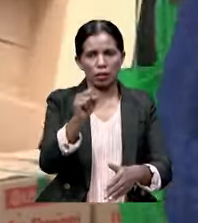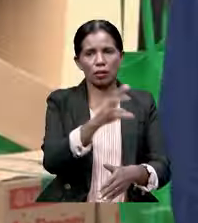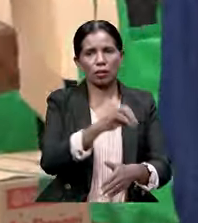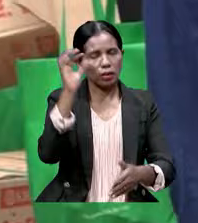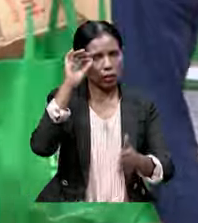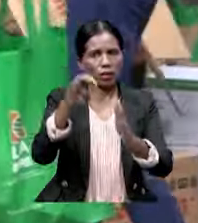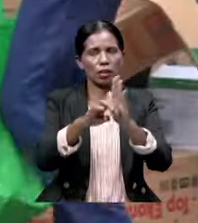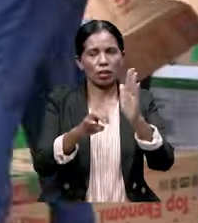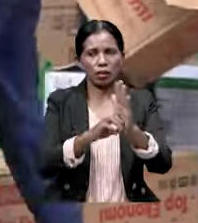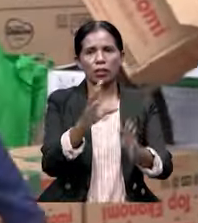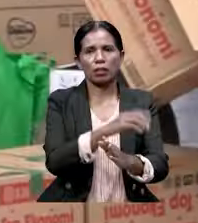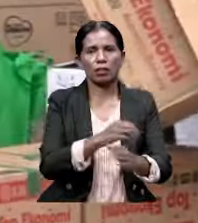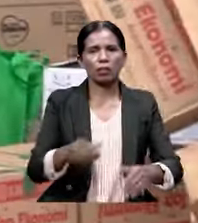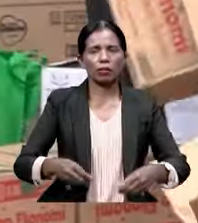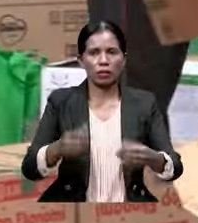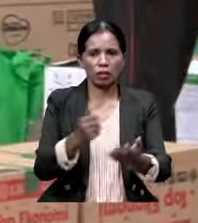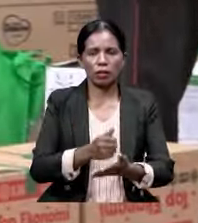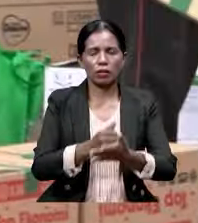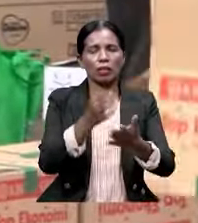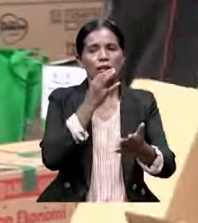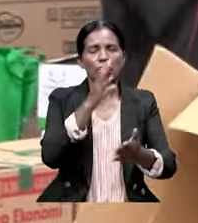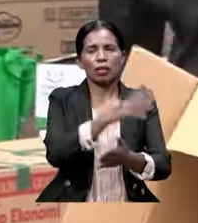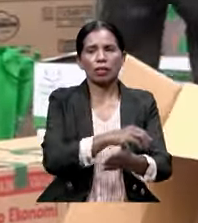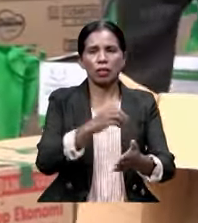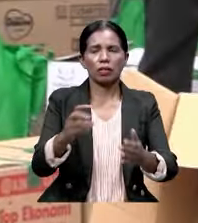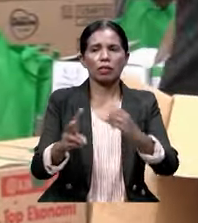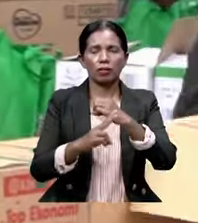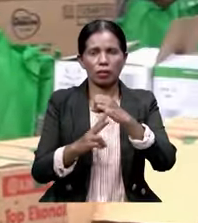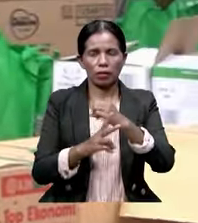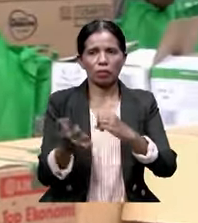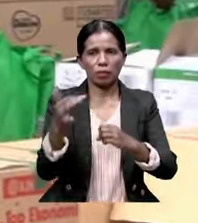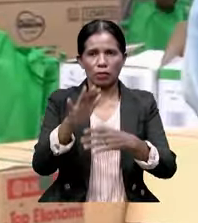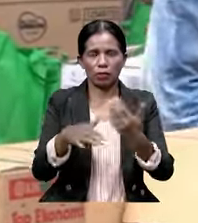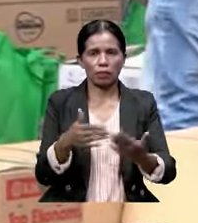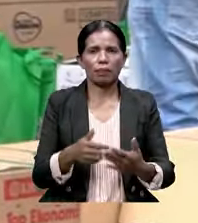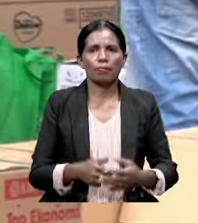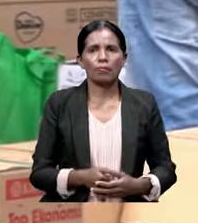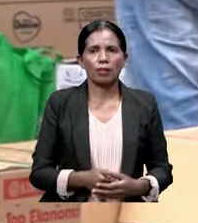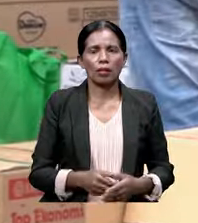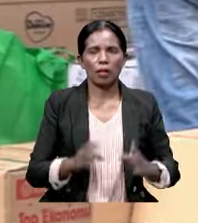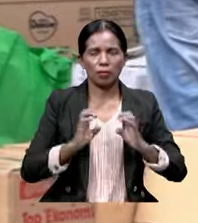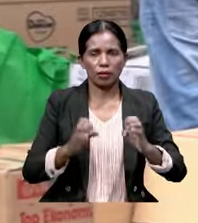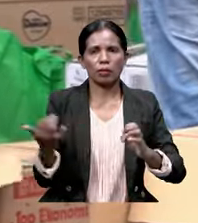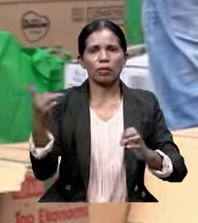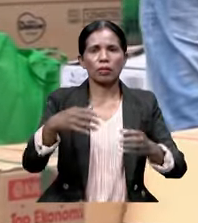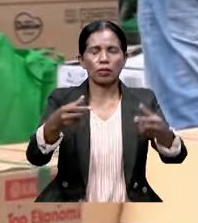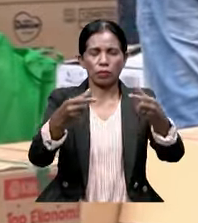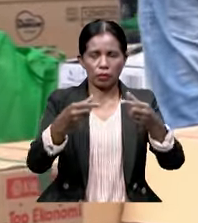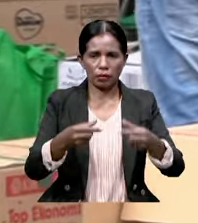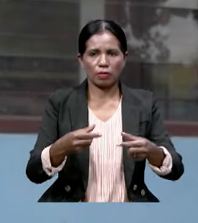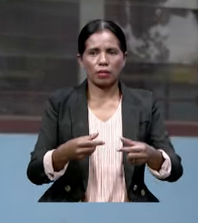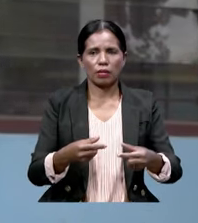de Estado de Proteção Civil, também foi um apoio a Ihan complementar para a vítima afetada sira. Emergência não é uma coincidência, mas foi